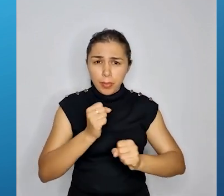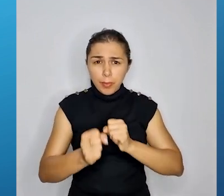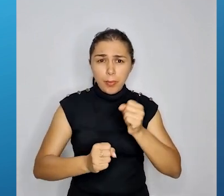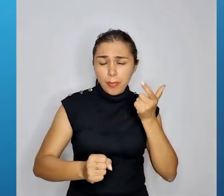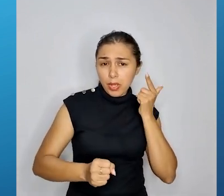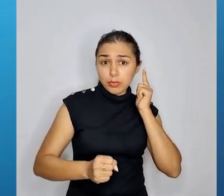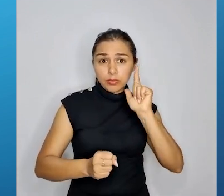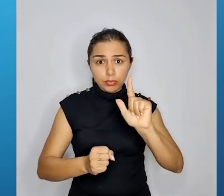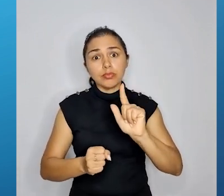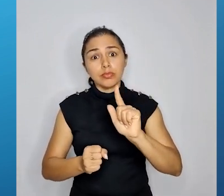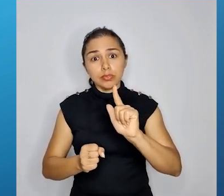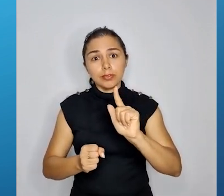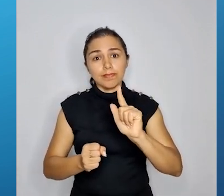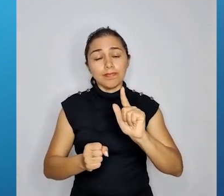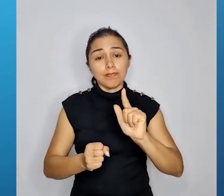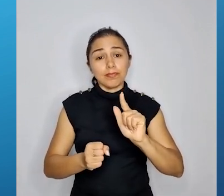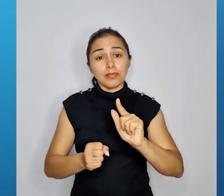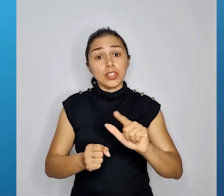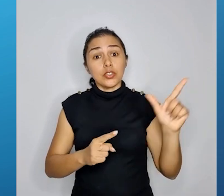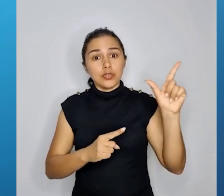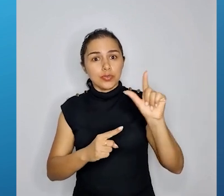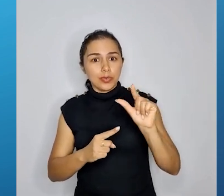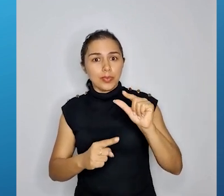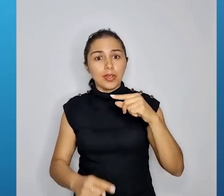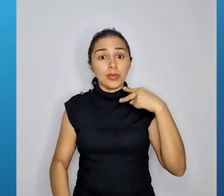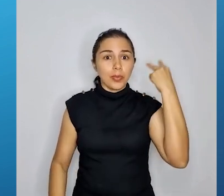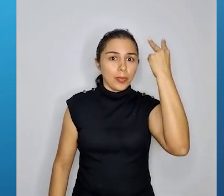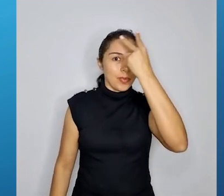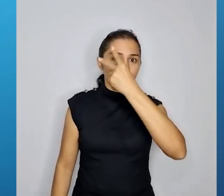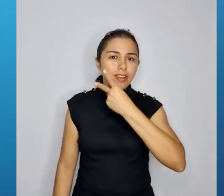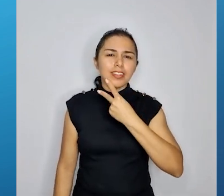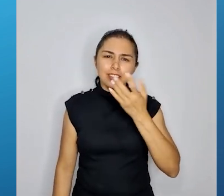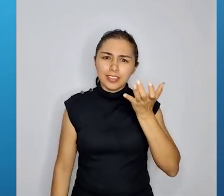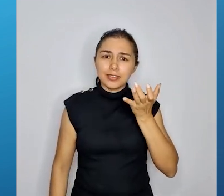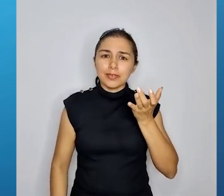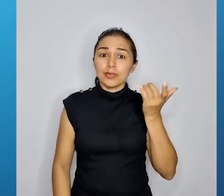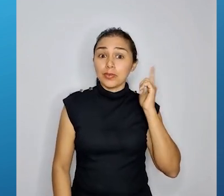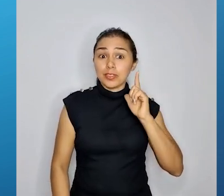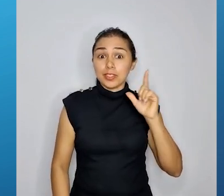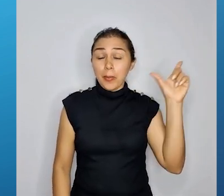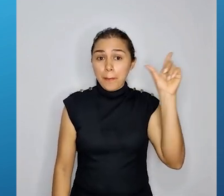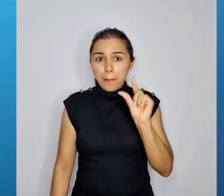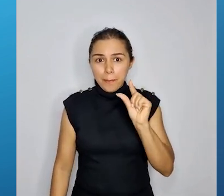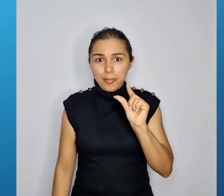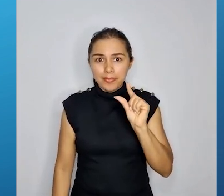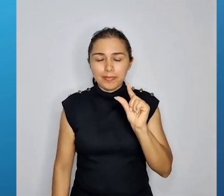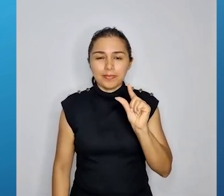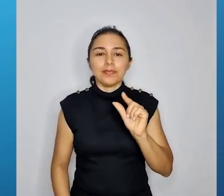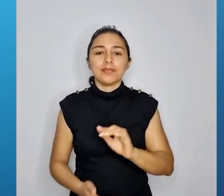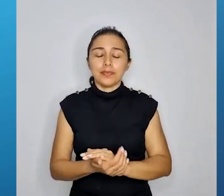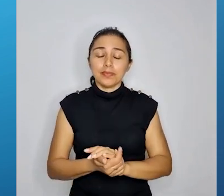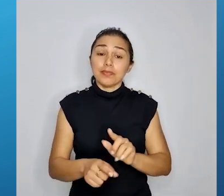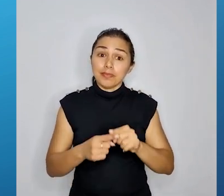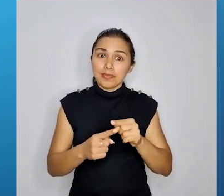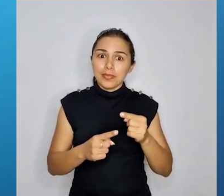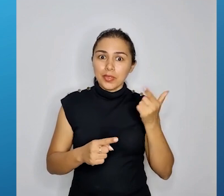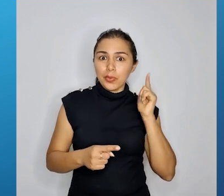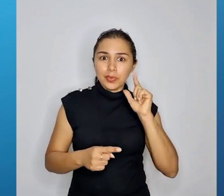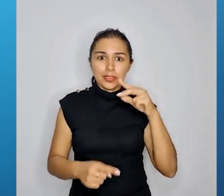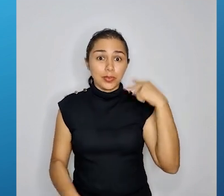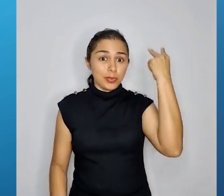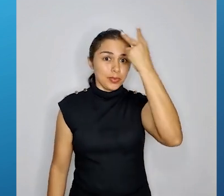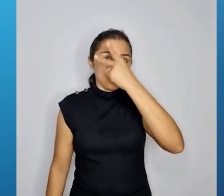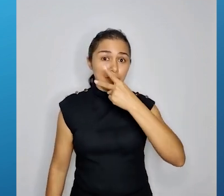maratona com menos de 2 horas. Ele andou muito próximo, né, com um tempo de 2 horas e 35 segundos. Então